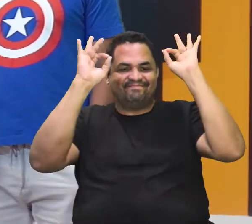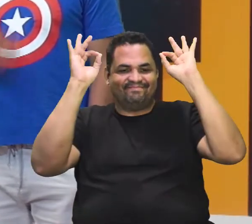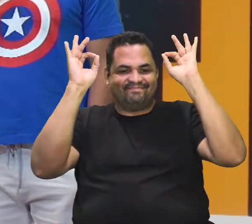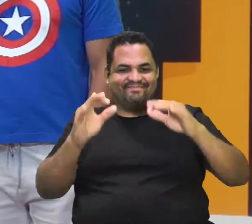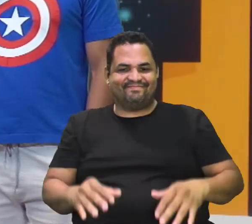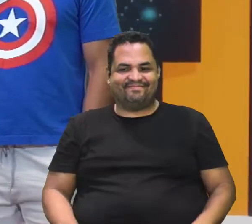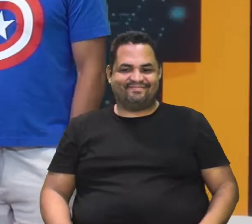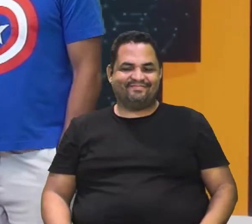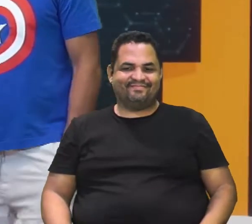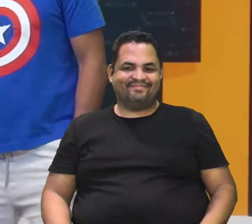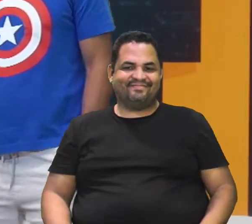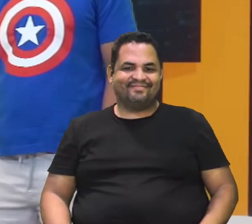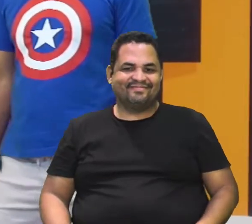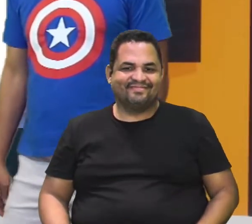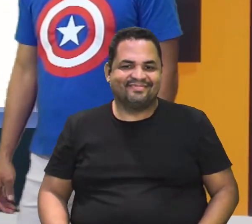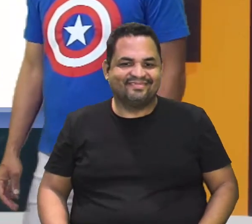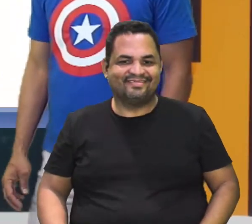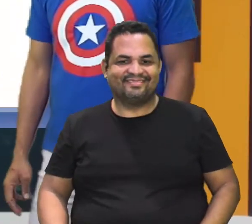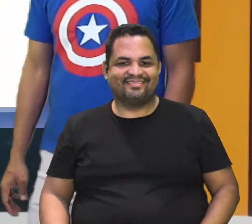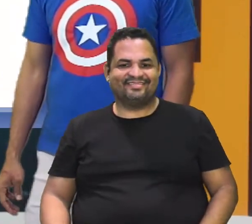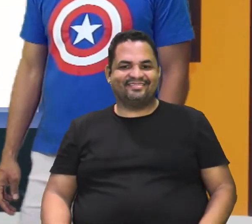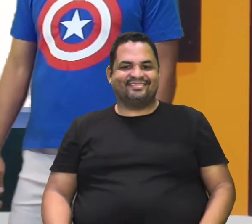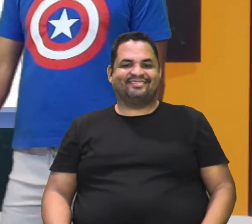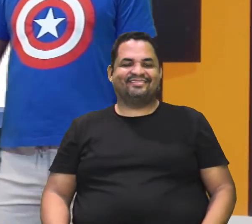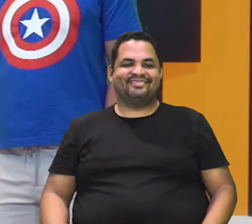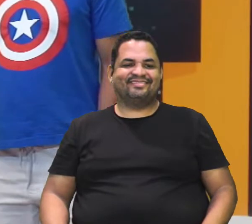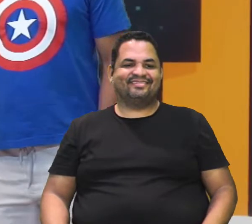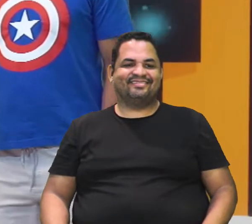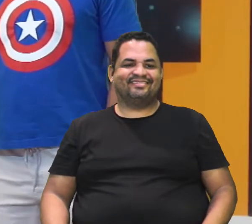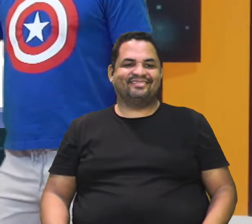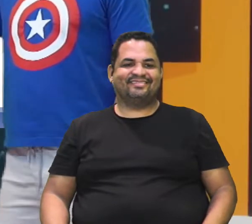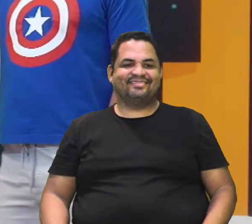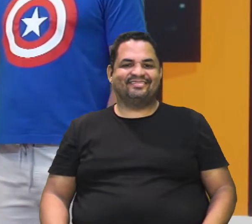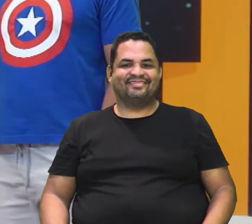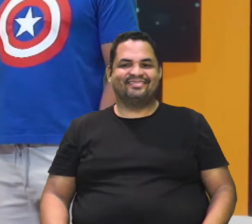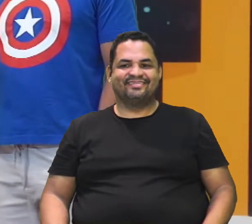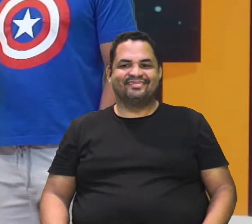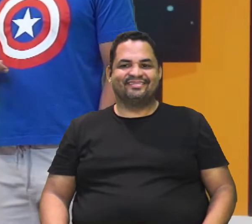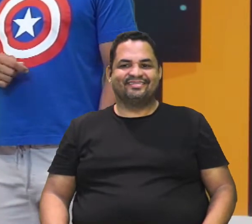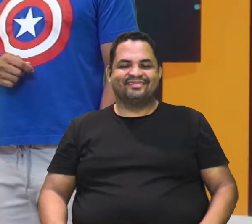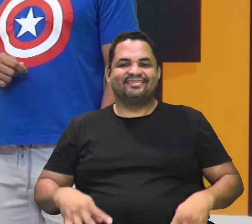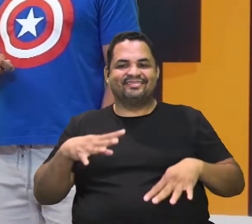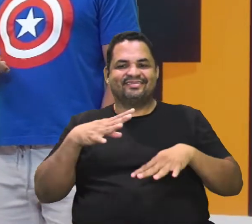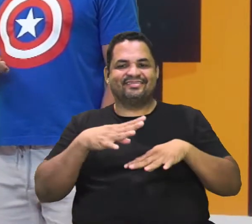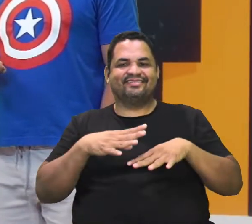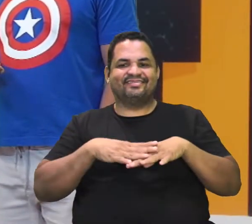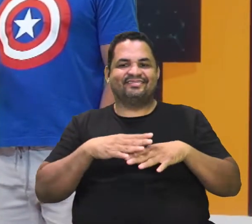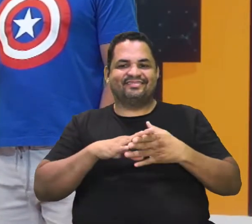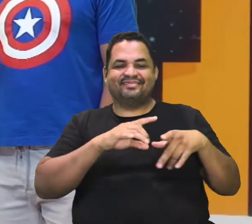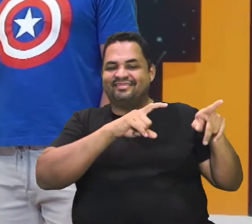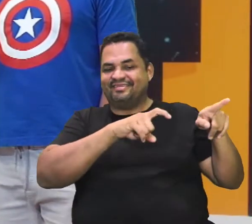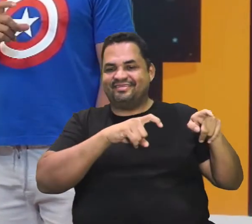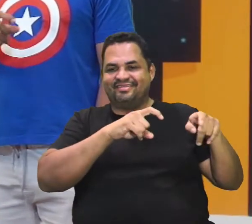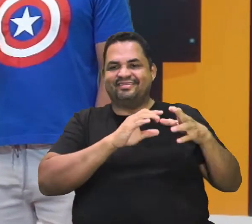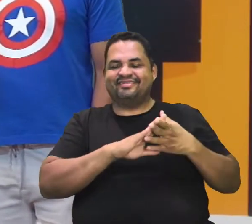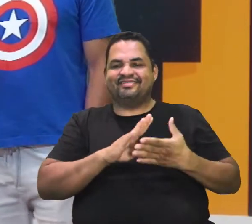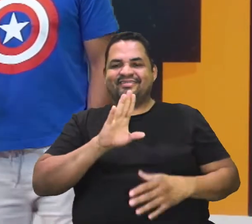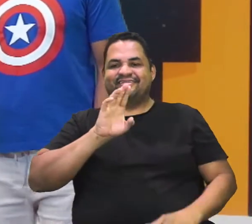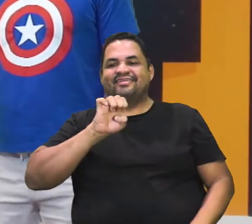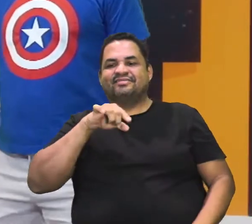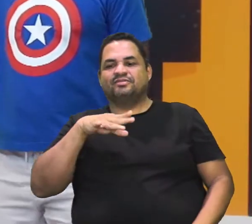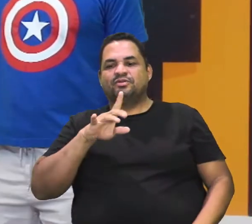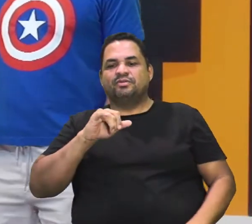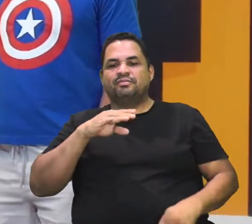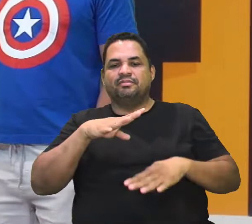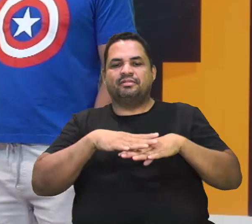é agro. É agro. É agro. Legal. Mas matemática é agro agora, né? Tipo a etnomatemática